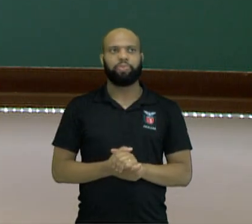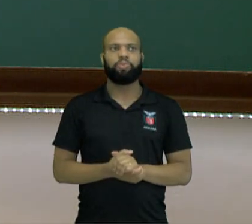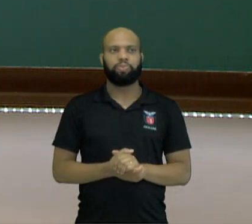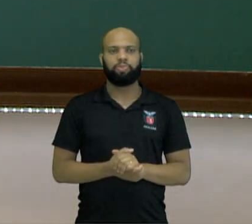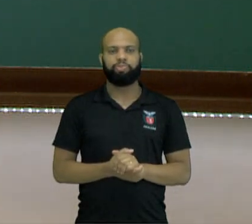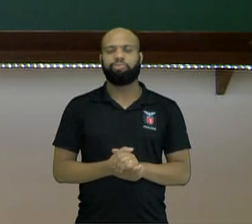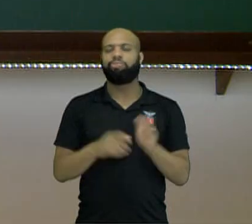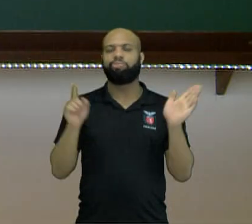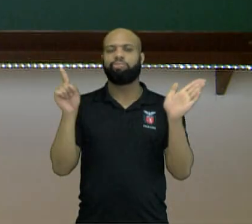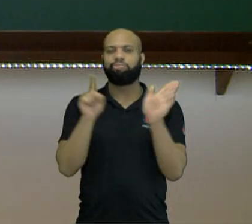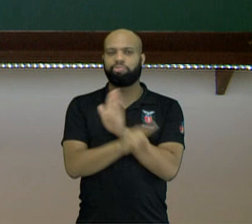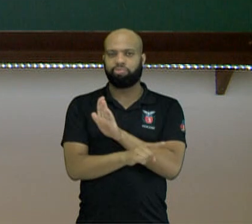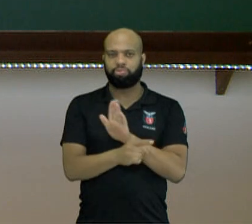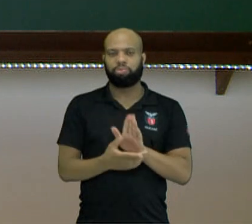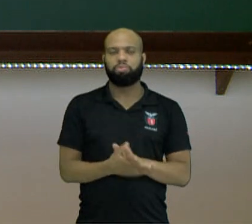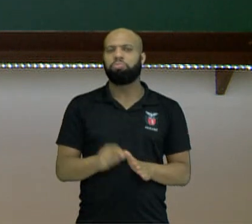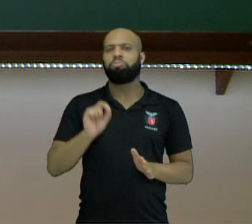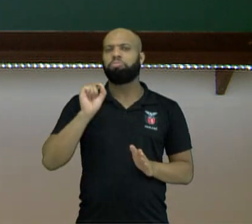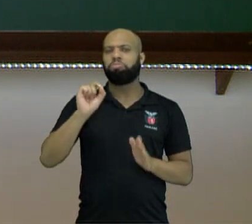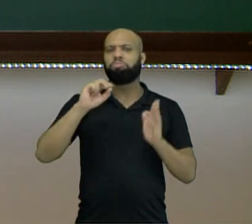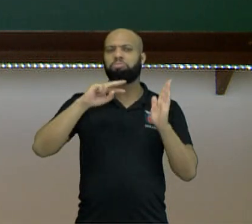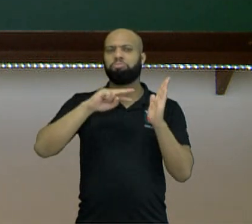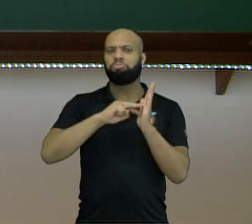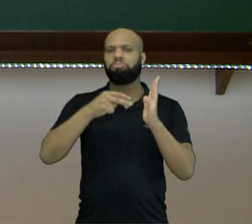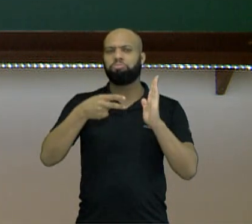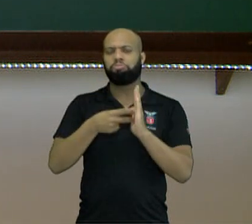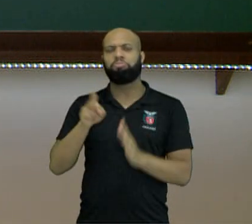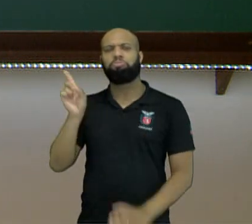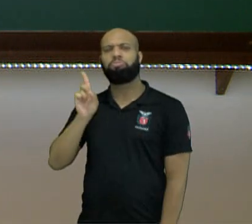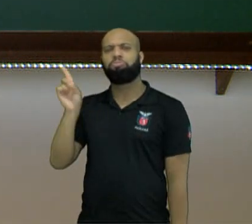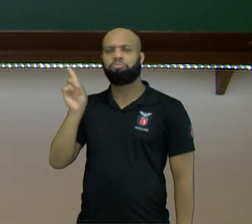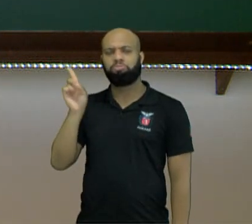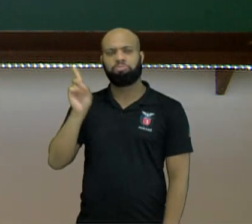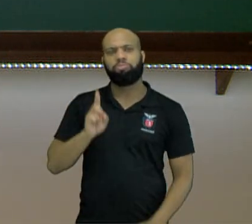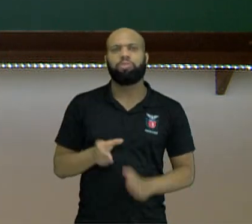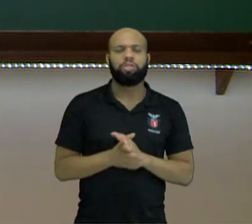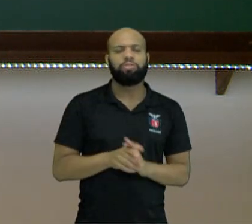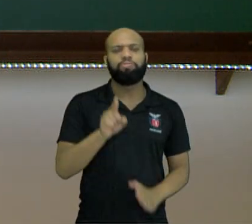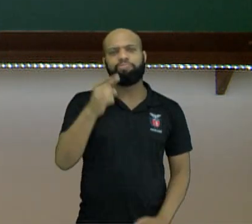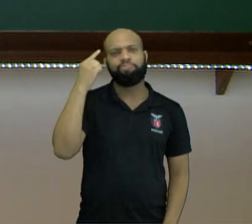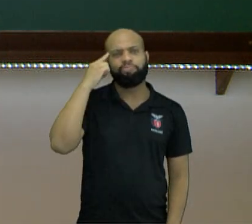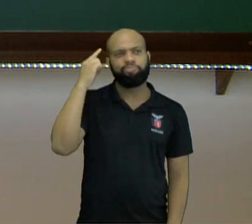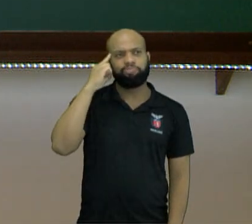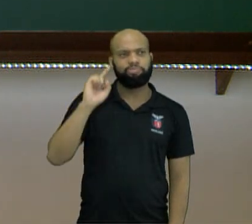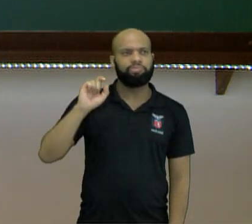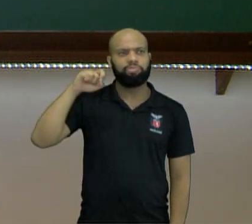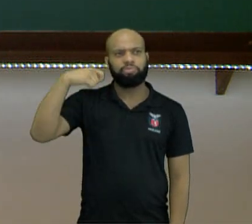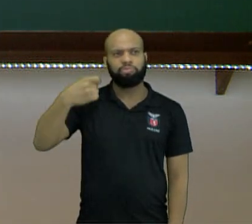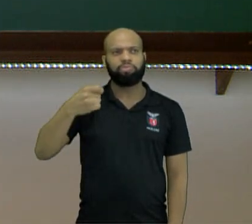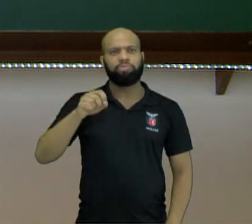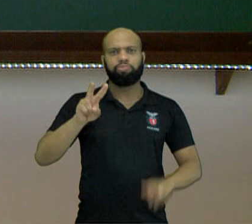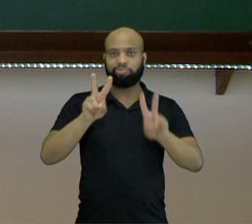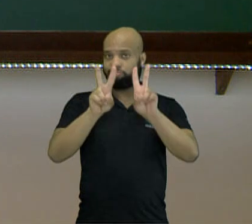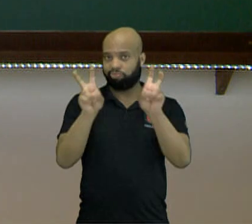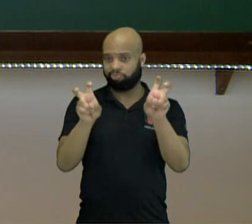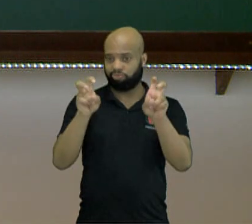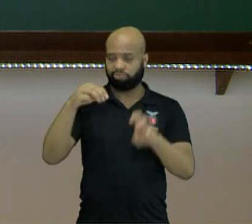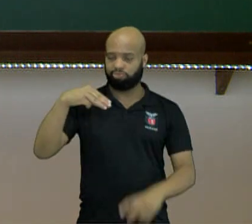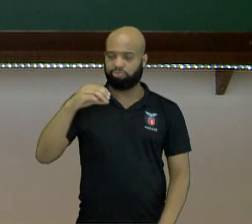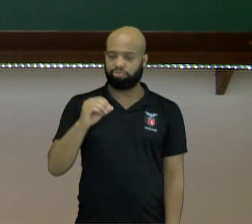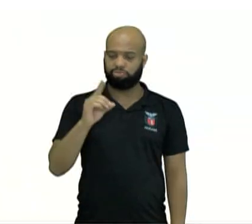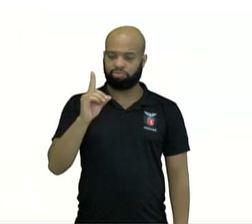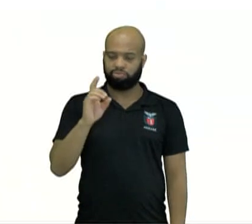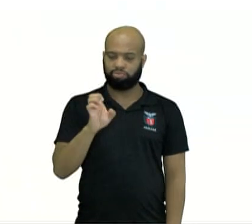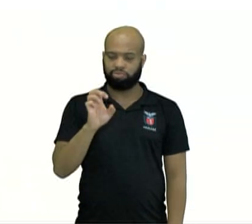Grande questão, o que é ser moderno? O que você pensa quando se fala em modernidade? Como